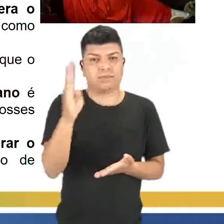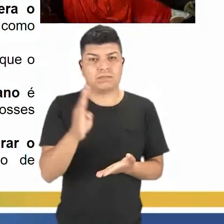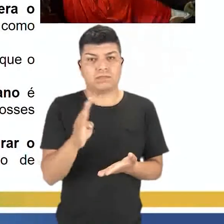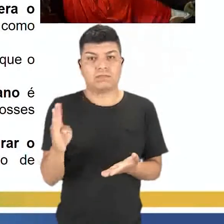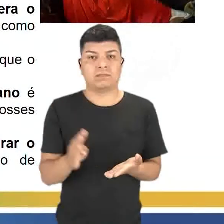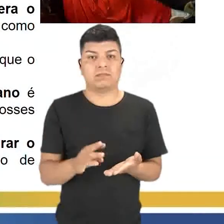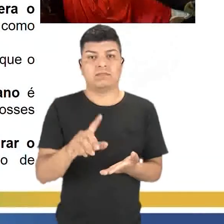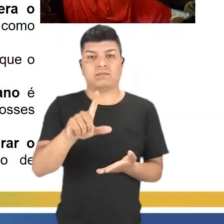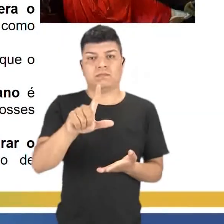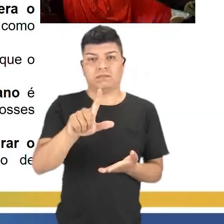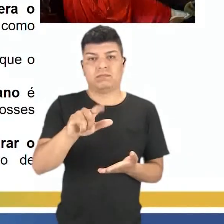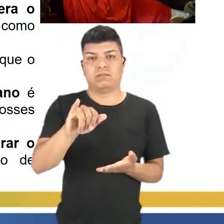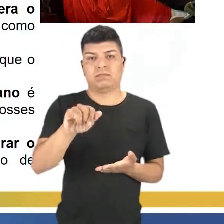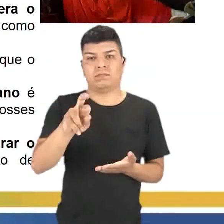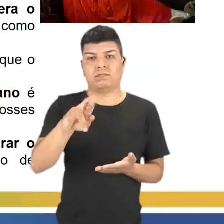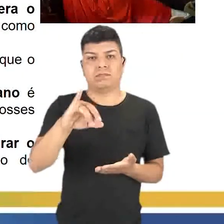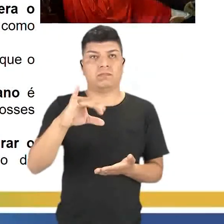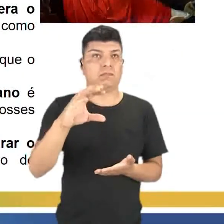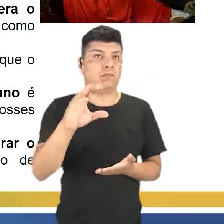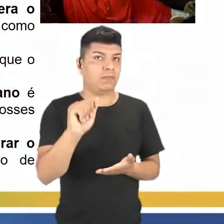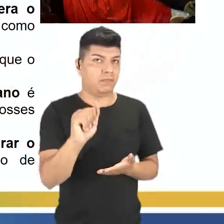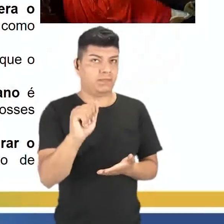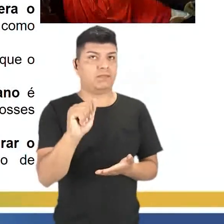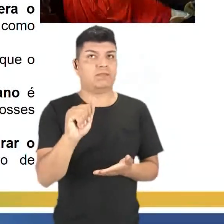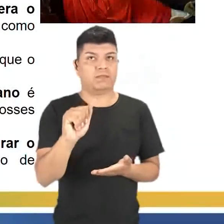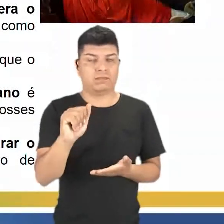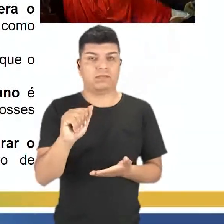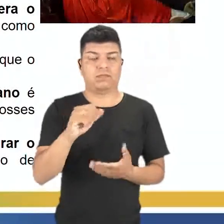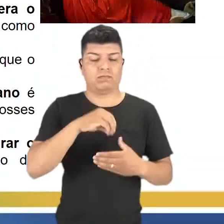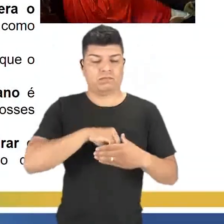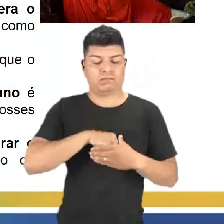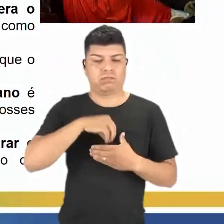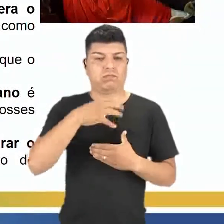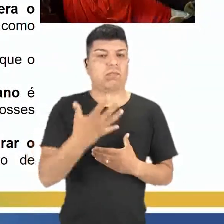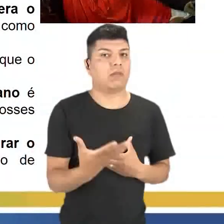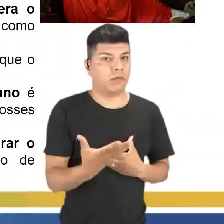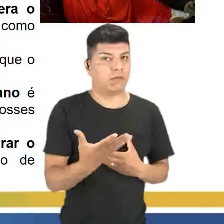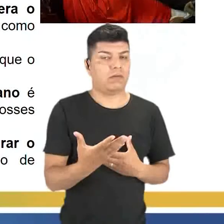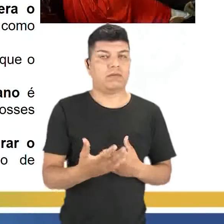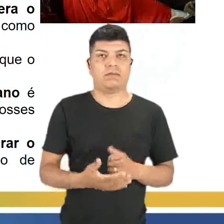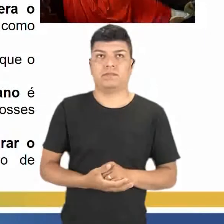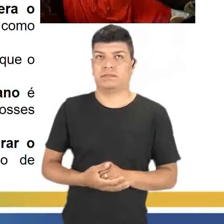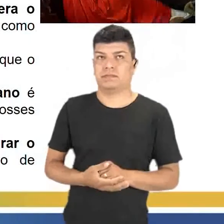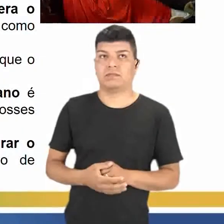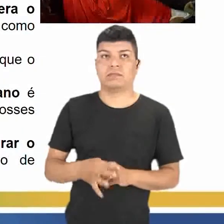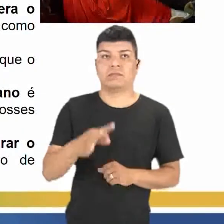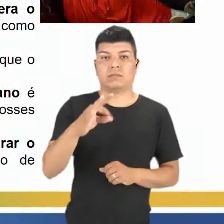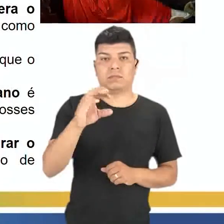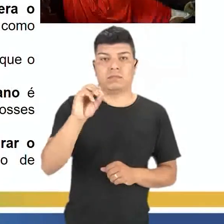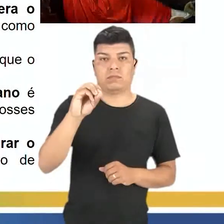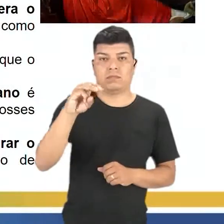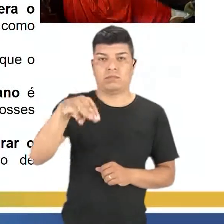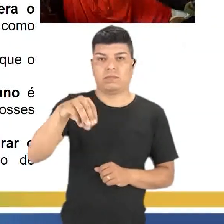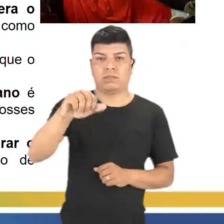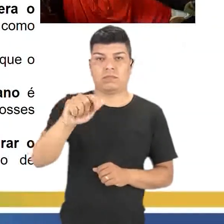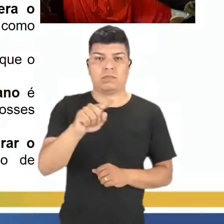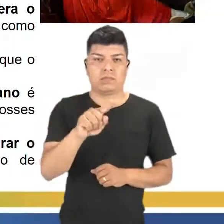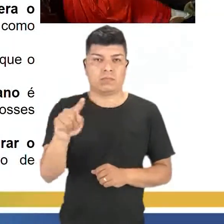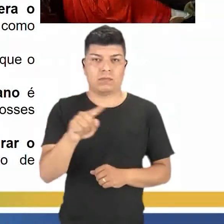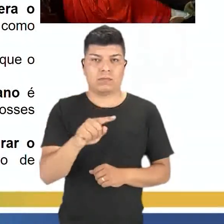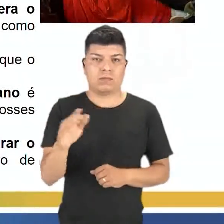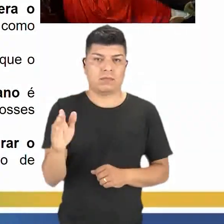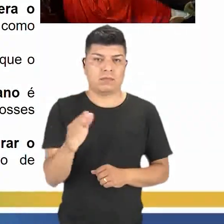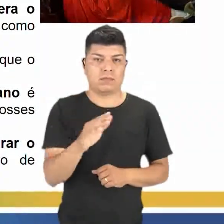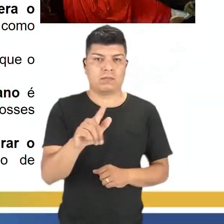vertente lírica? Tomás Antônio Gonzaga, vou repetir, Tomás Antônio